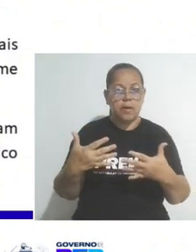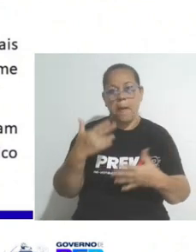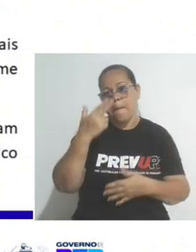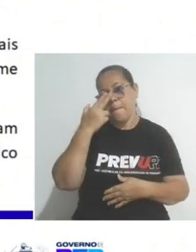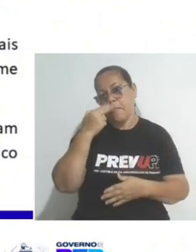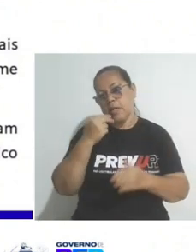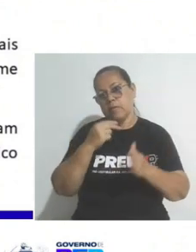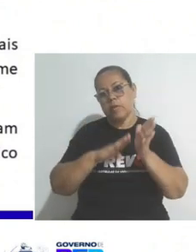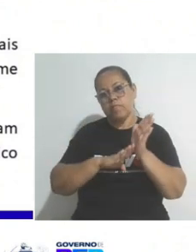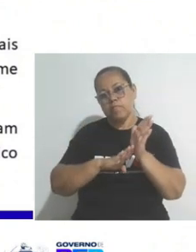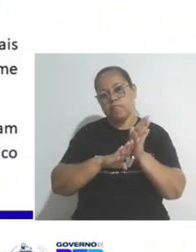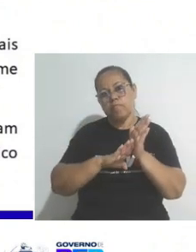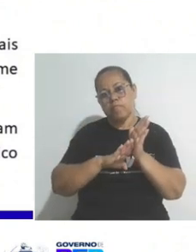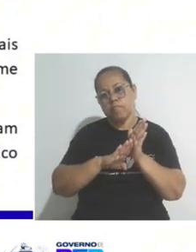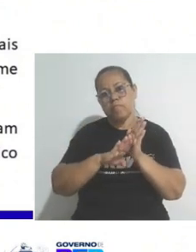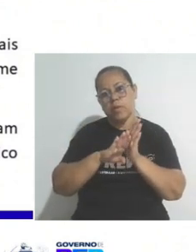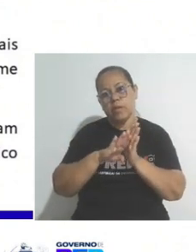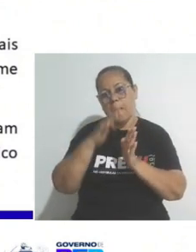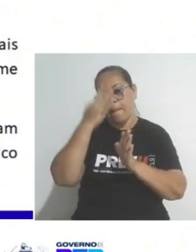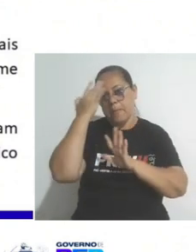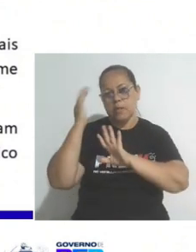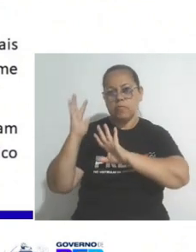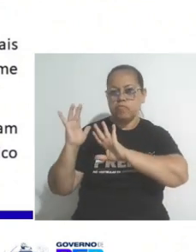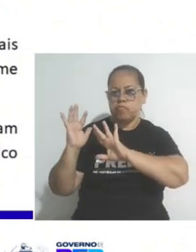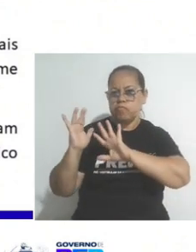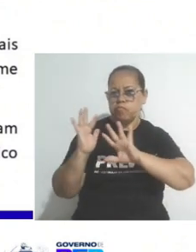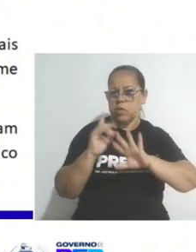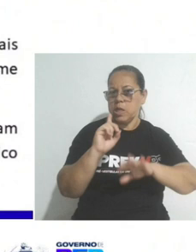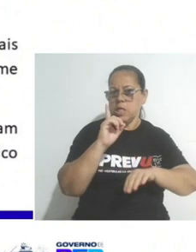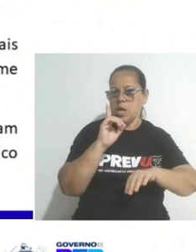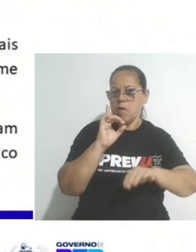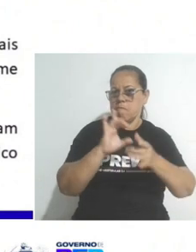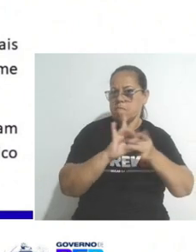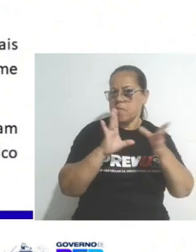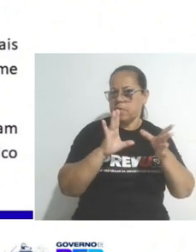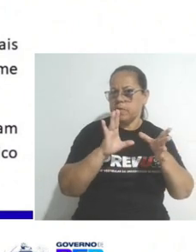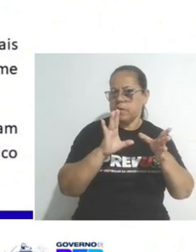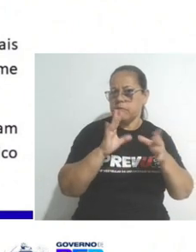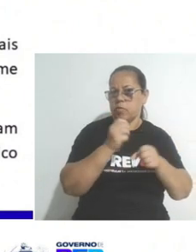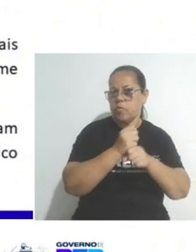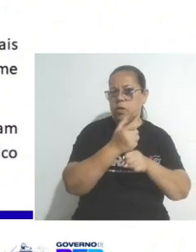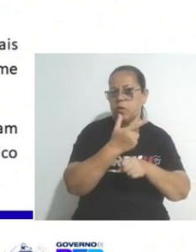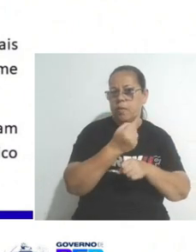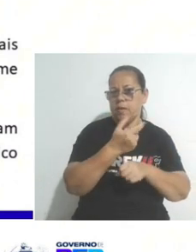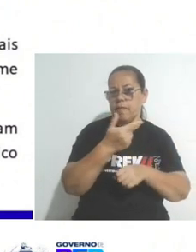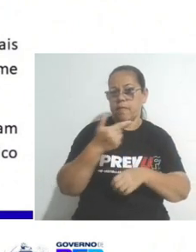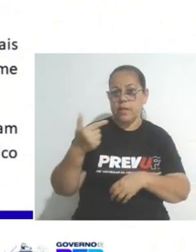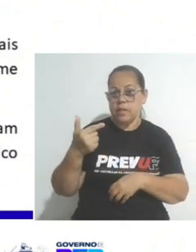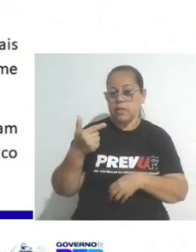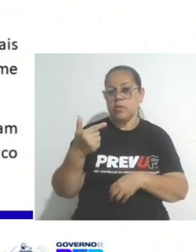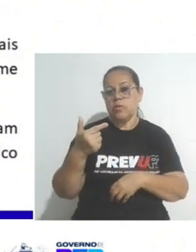crescimento o número de imigrantes ilegais identificados no ano 2022 2022 é 35